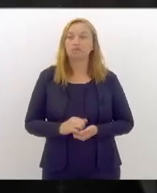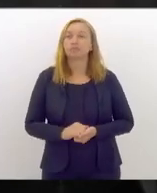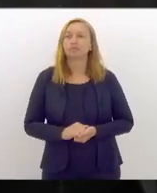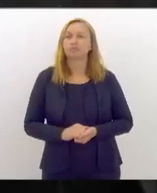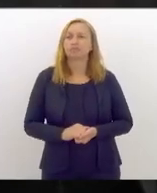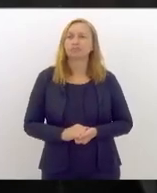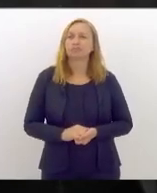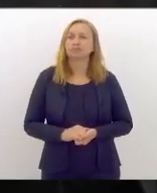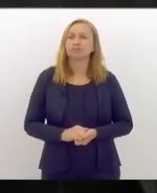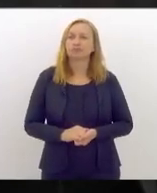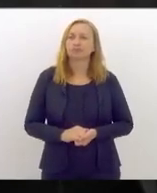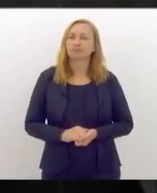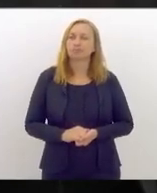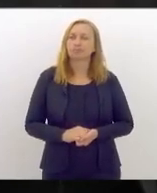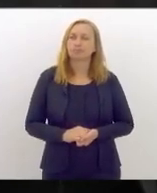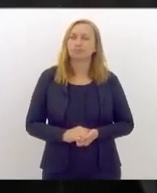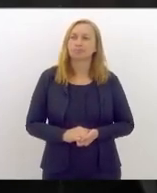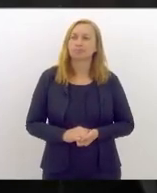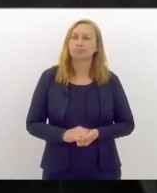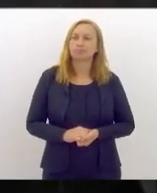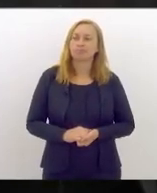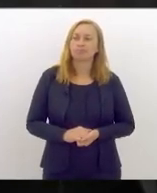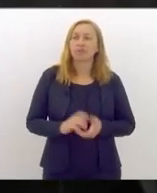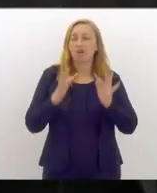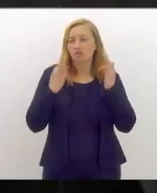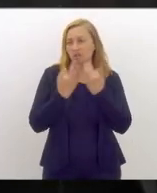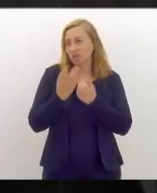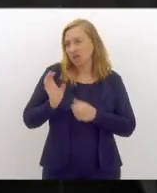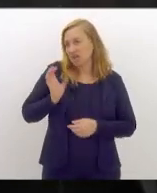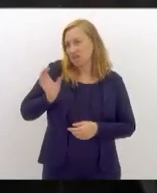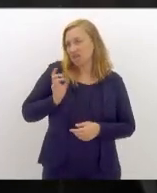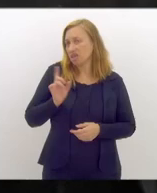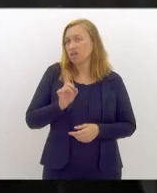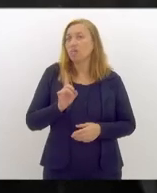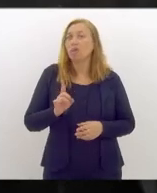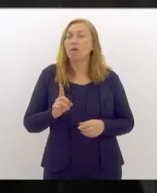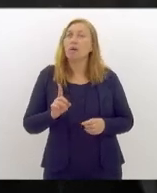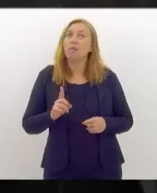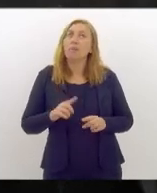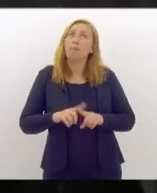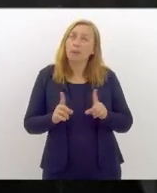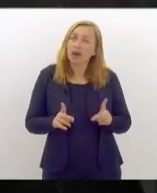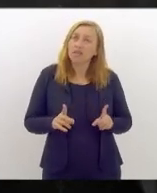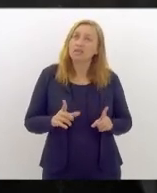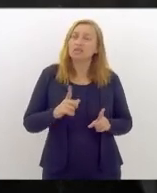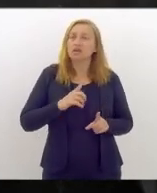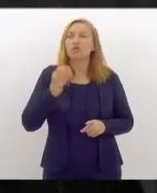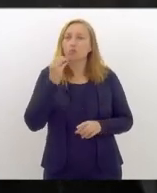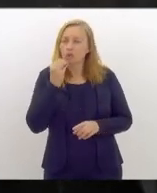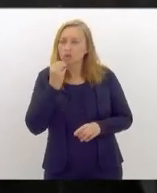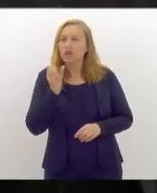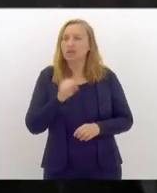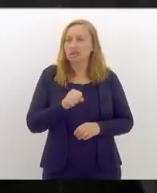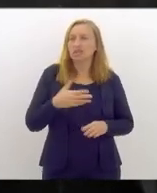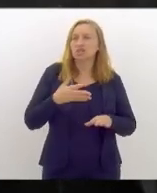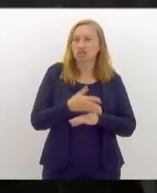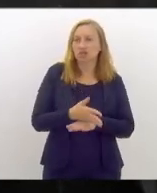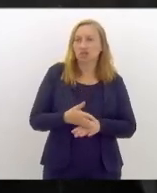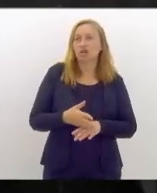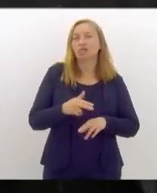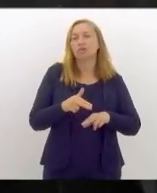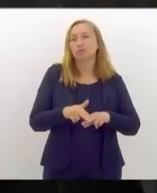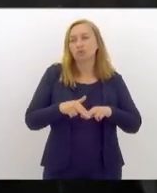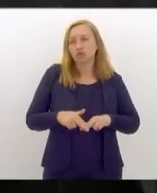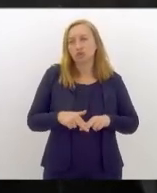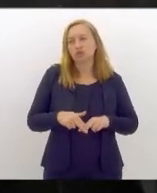e assim mas tive pesado não ser uma família muito rica uma família privilegiada que teve todos os privilégios do mundo e cheguei onde cheguei por causa desse privilégio